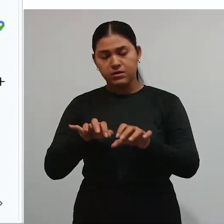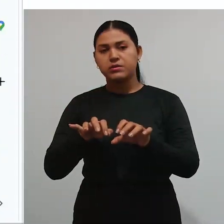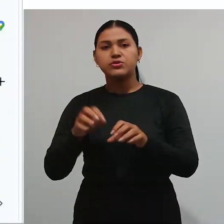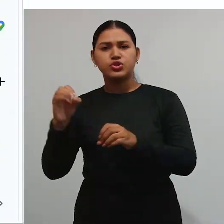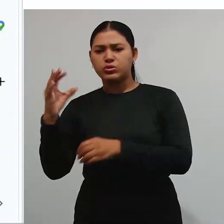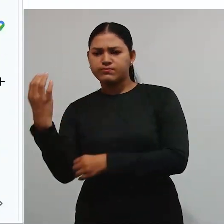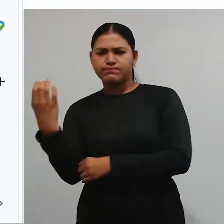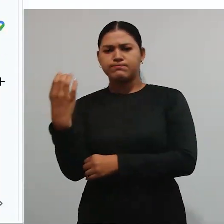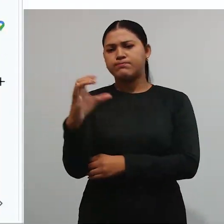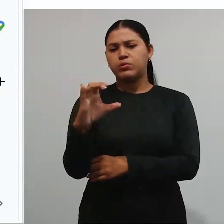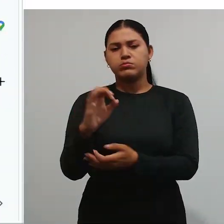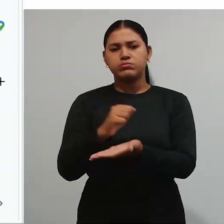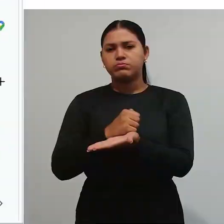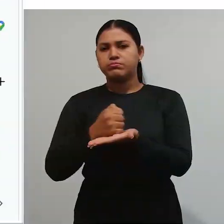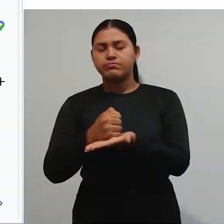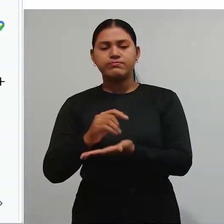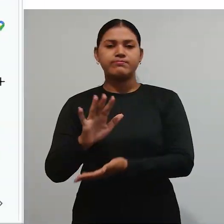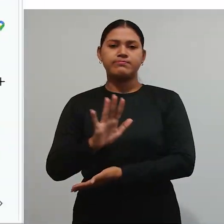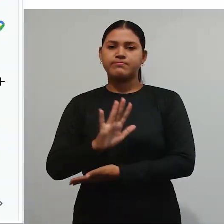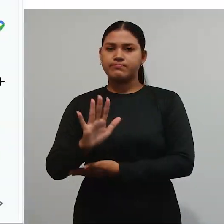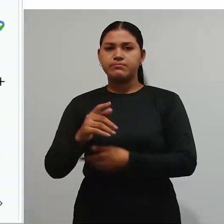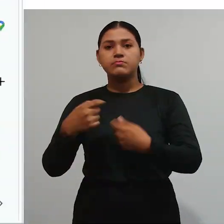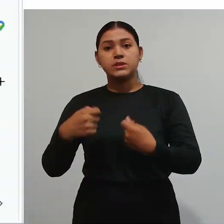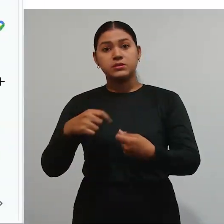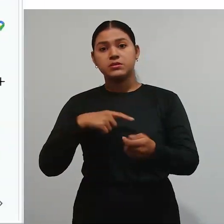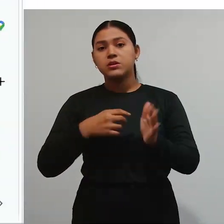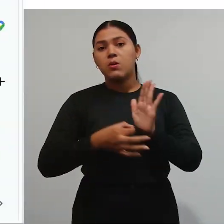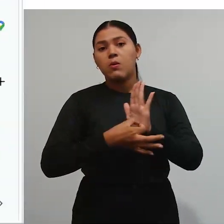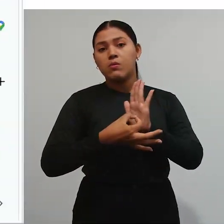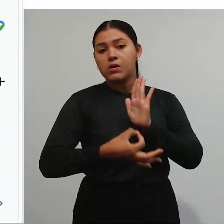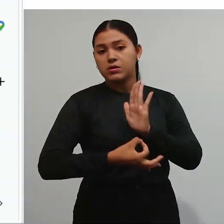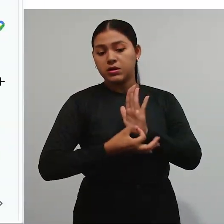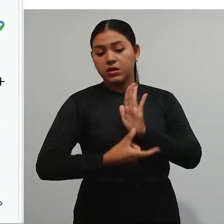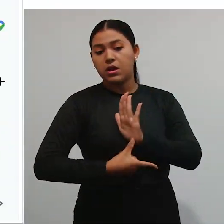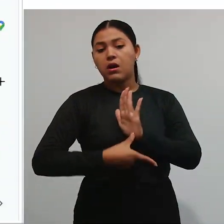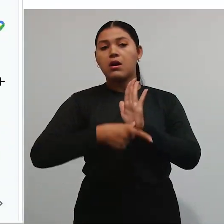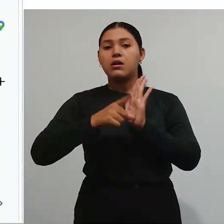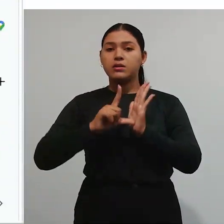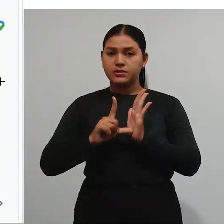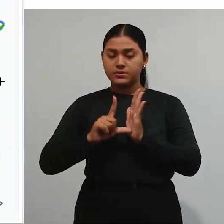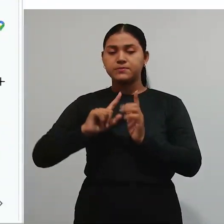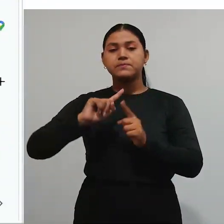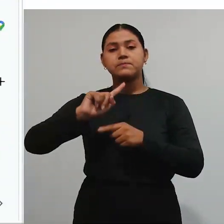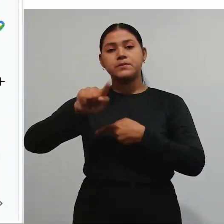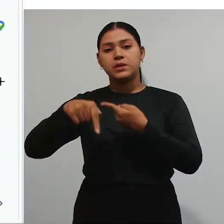comentário antecedente e um comentário, né, que